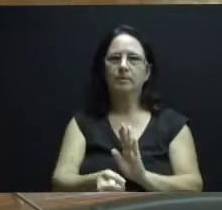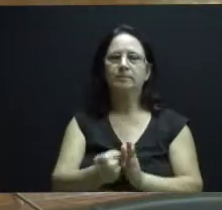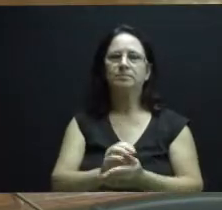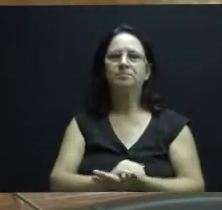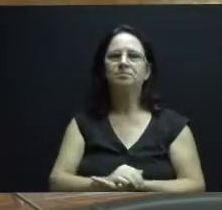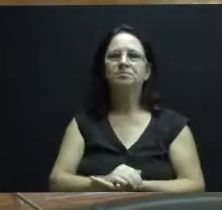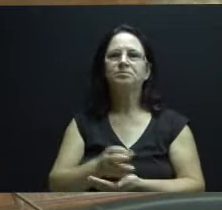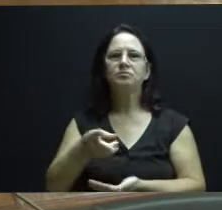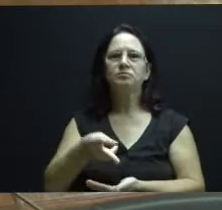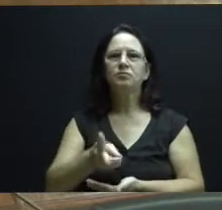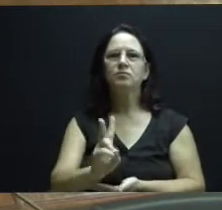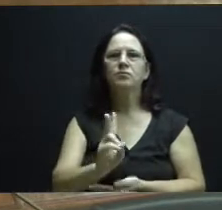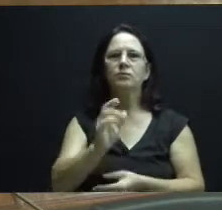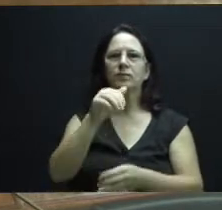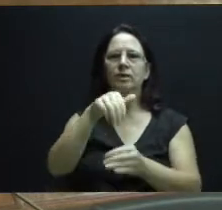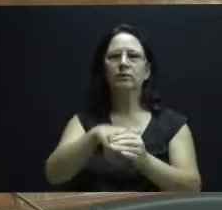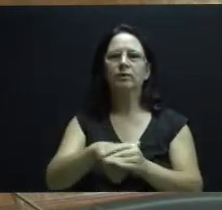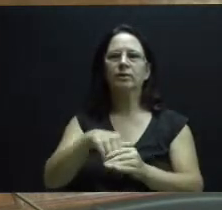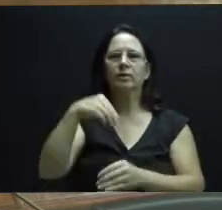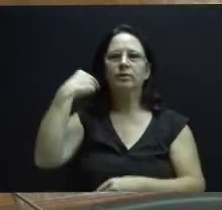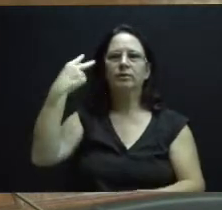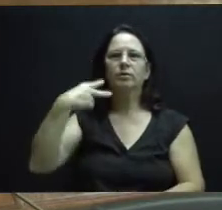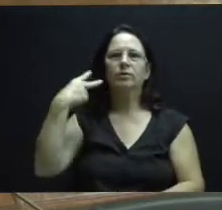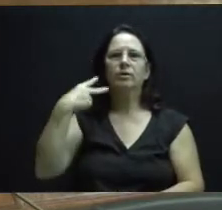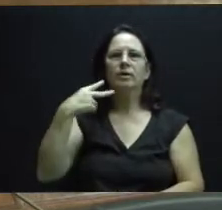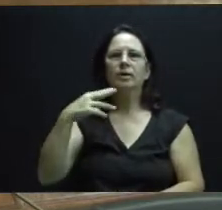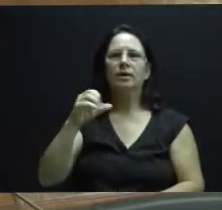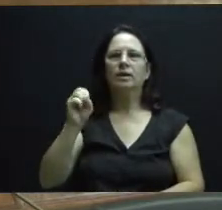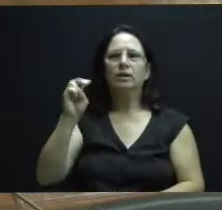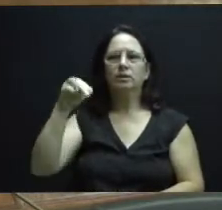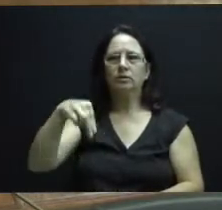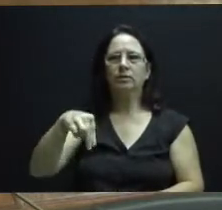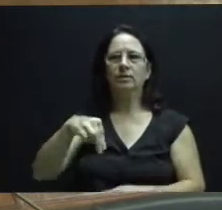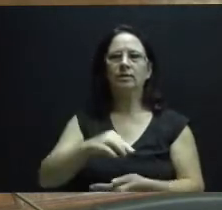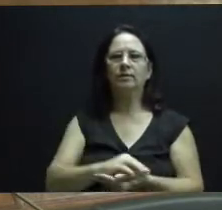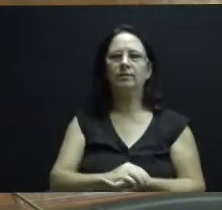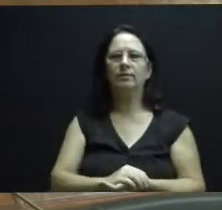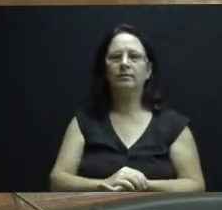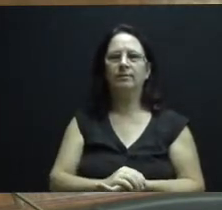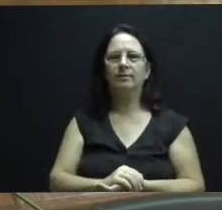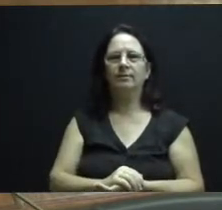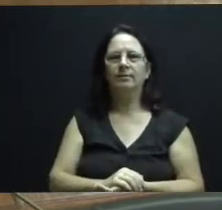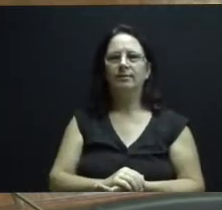continua em votação com a palavra vereador nelson de lana